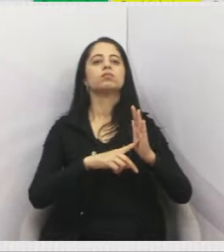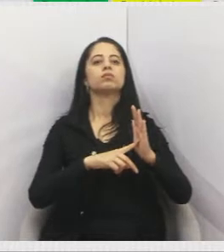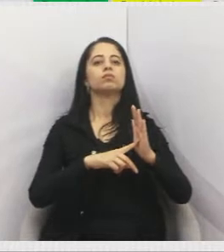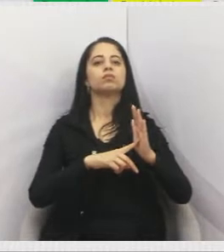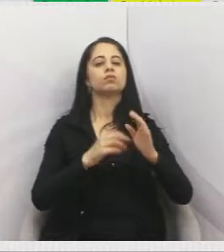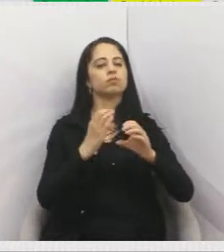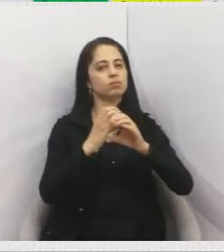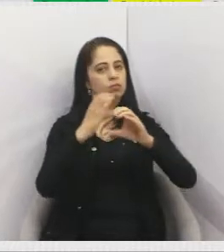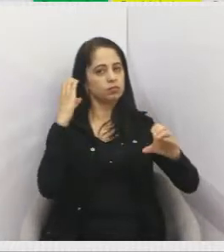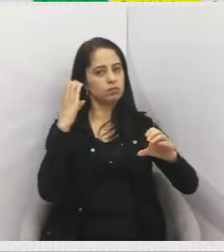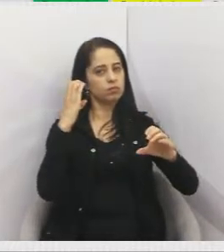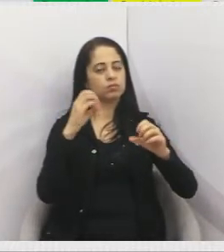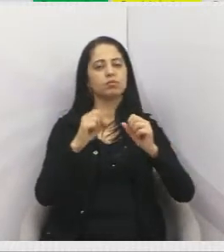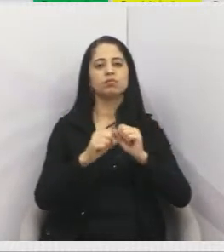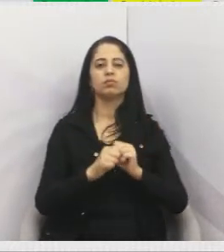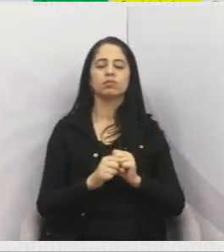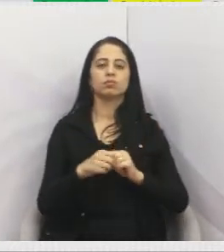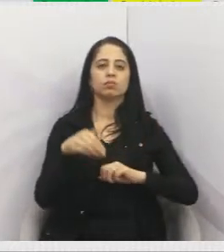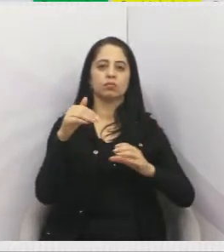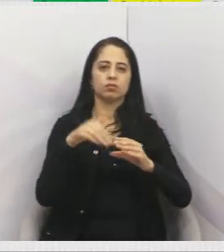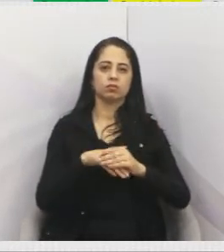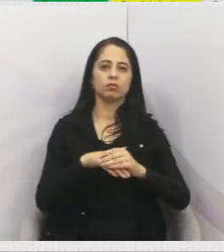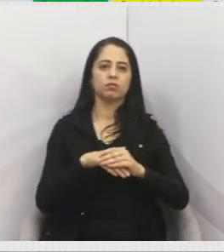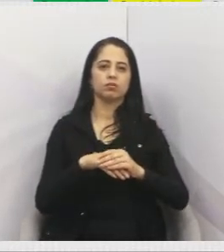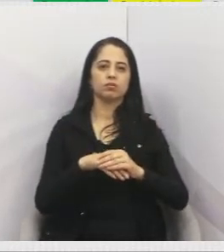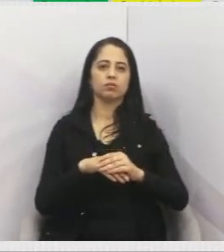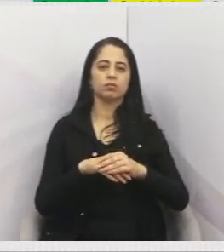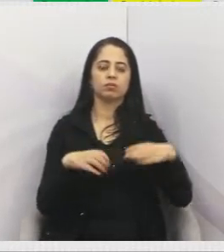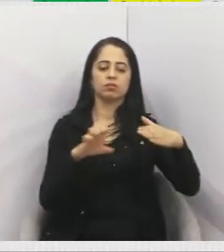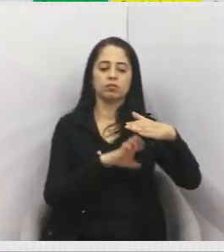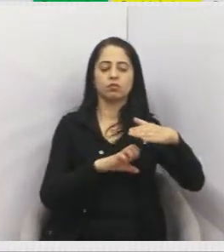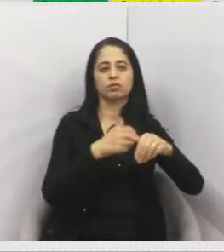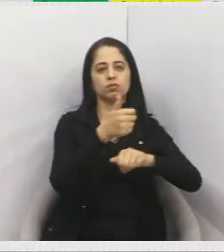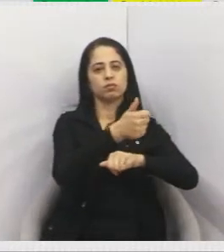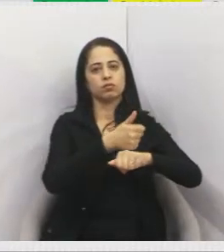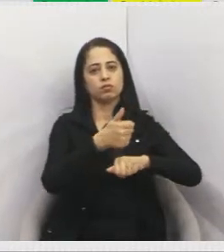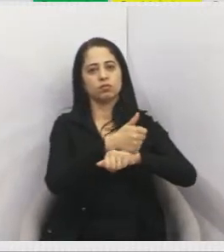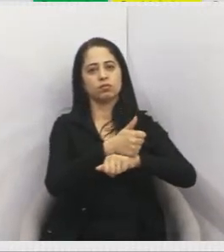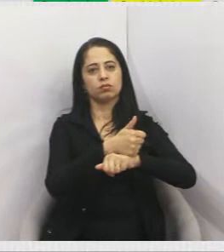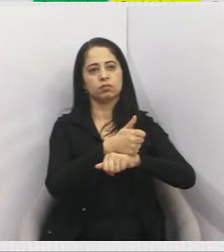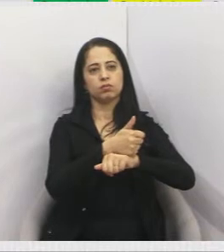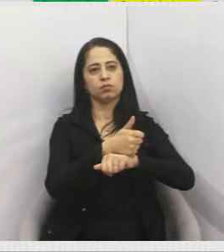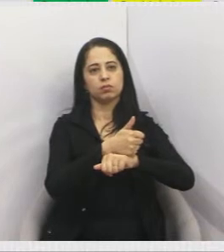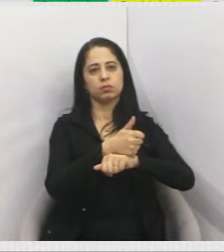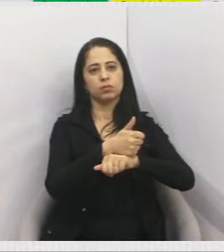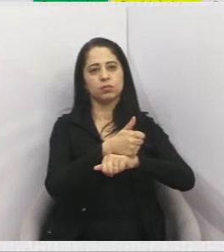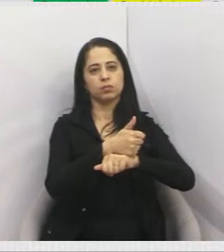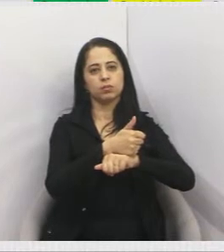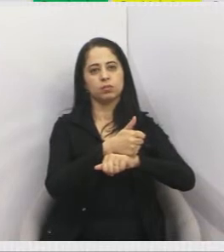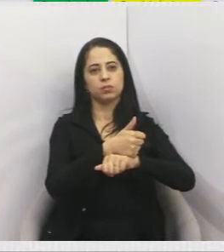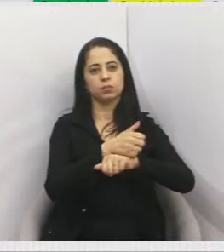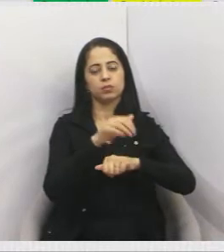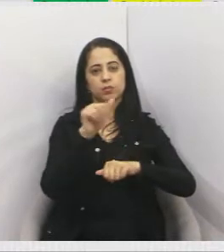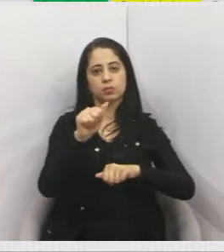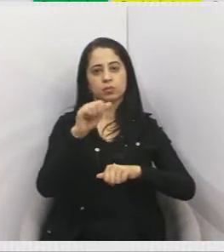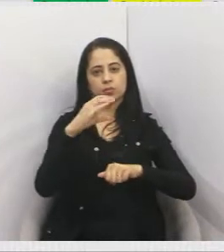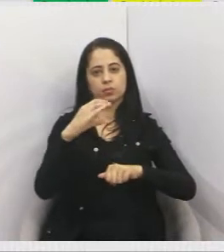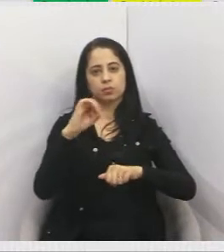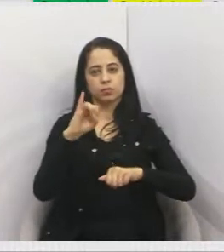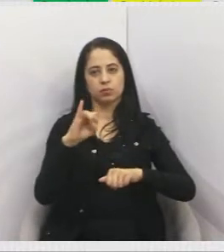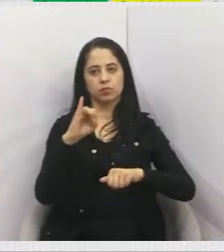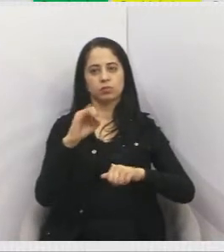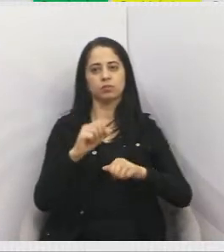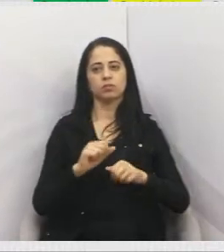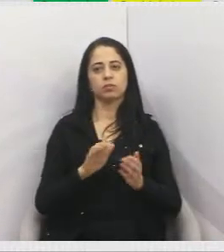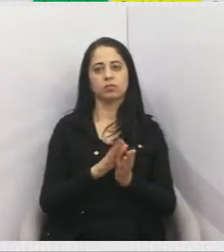Sindicato dos Engenheiros do Estado de São Paulo, empresas ou entidades profissionais, Associação Comercial e Industrial ACI